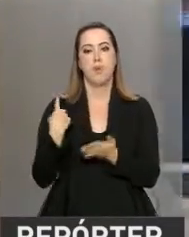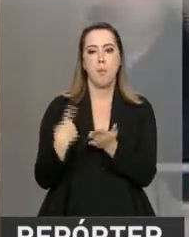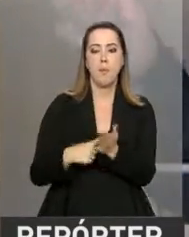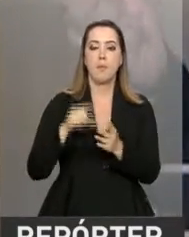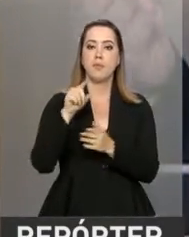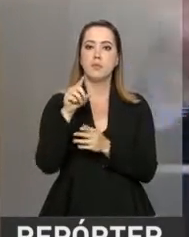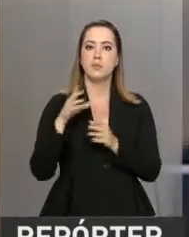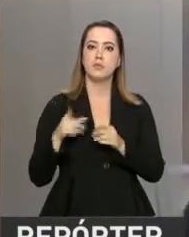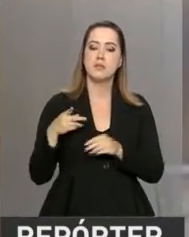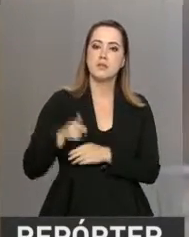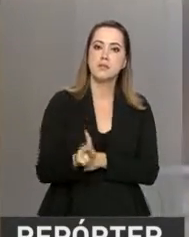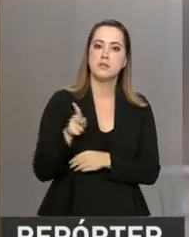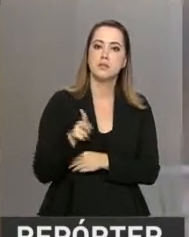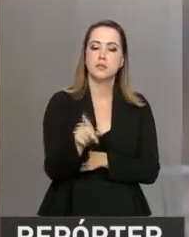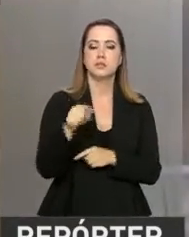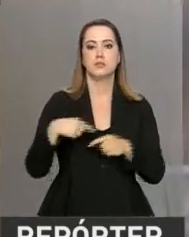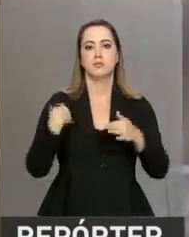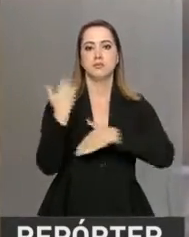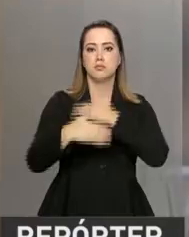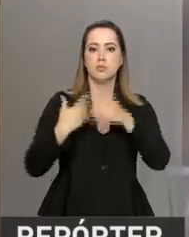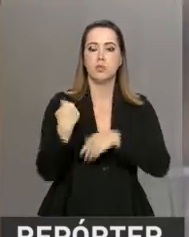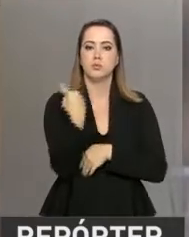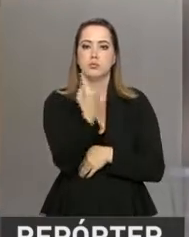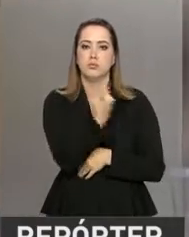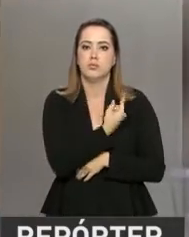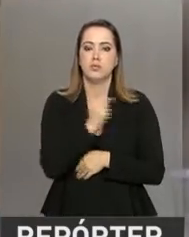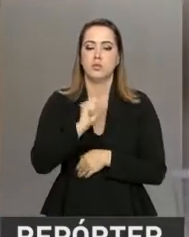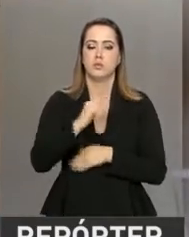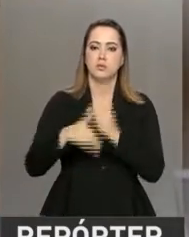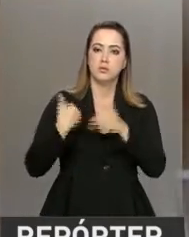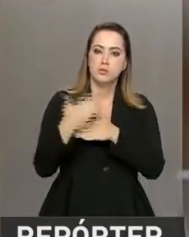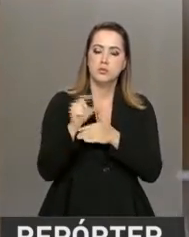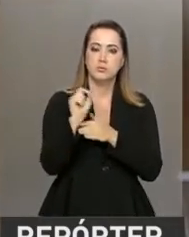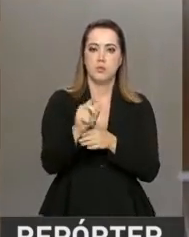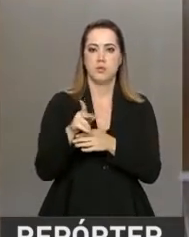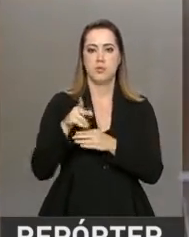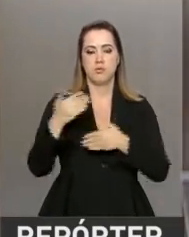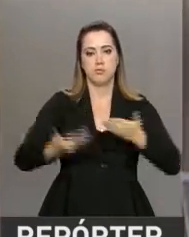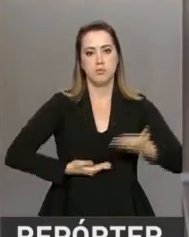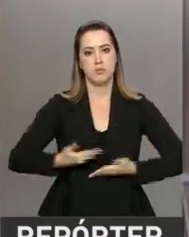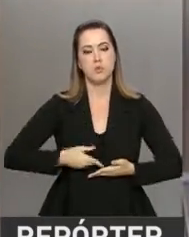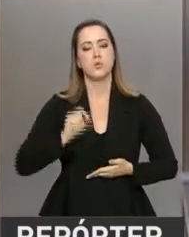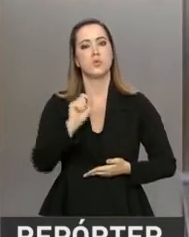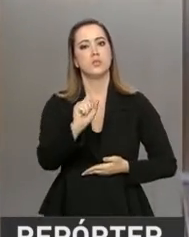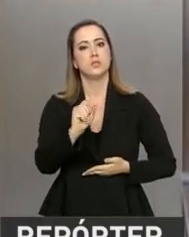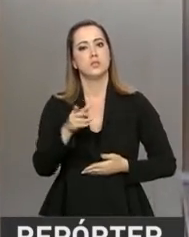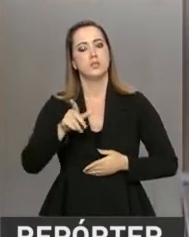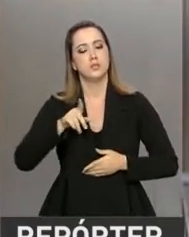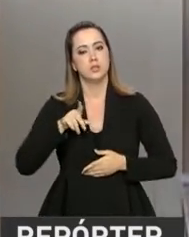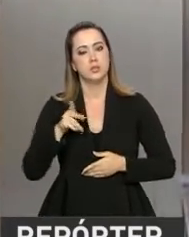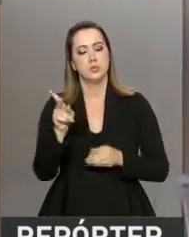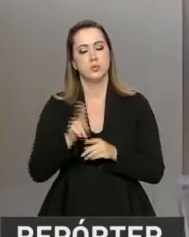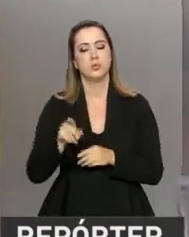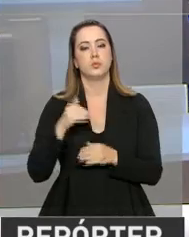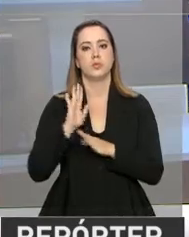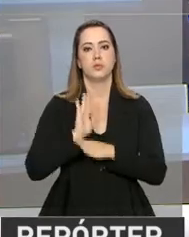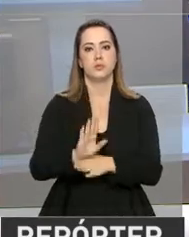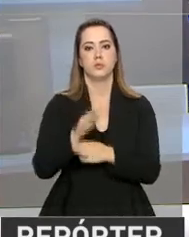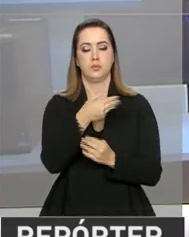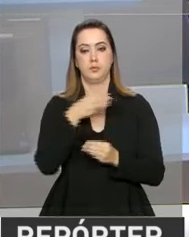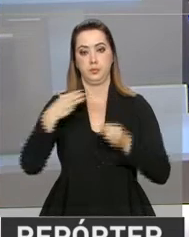para o tempo nós habilitamos enquanto os serviços funcionando haverá uma parte do Ministério da